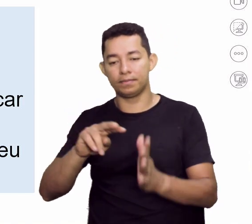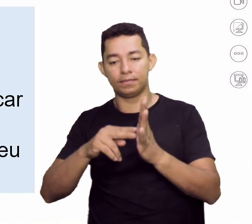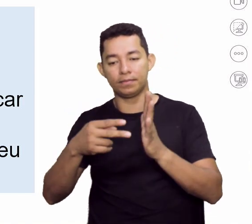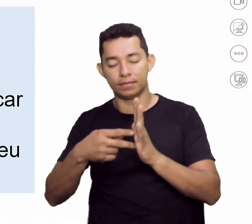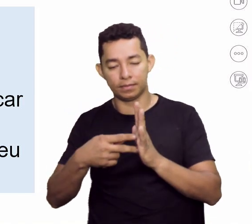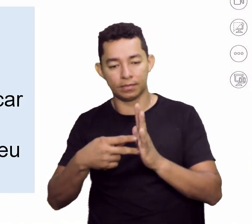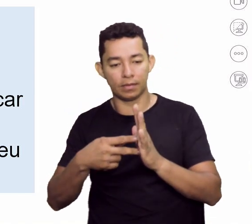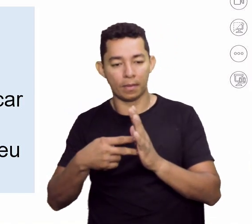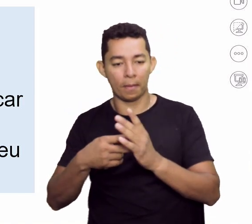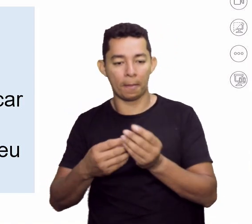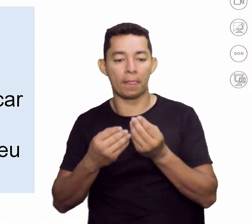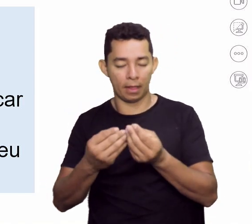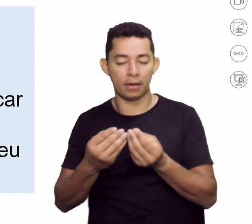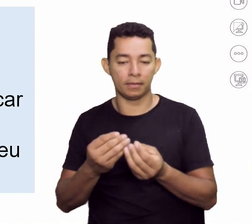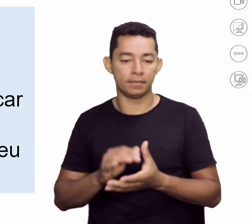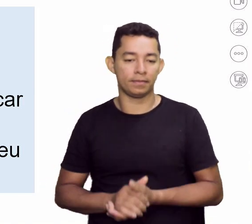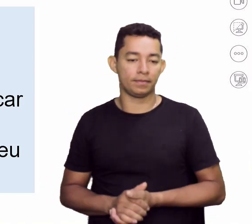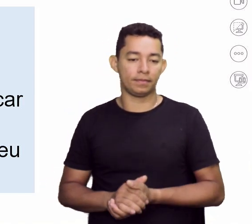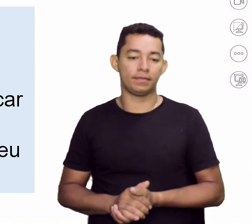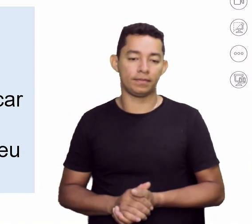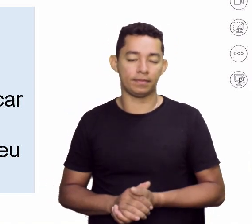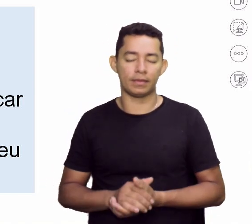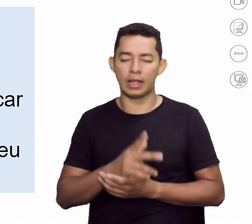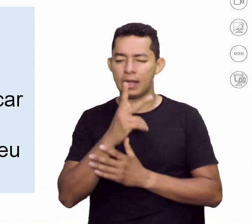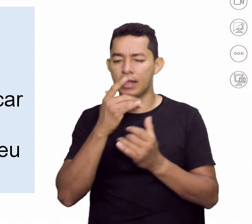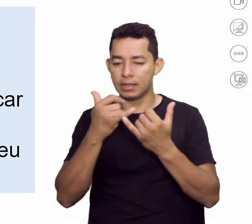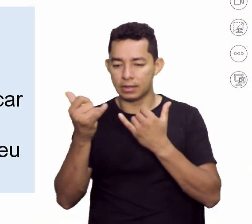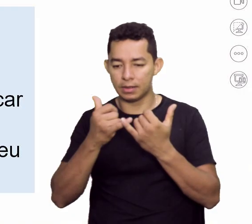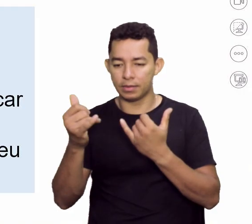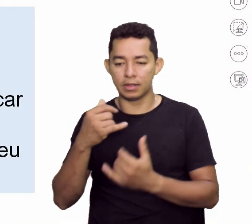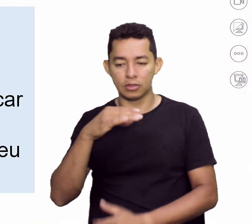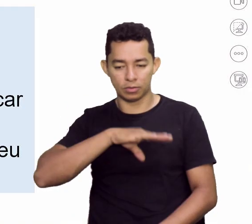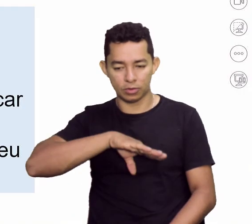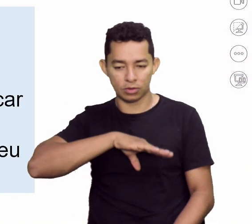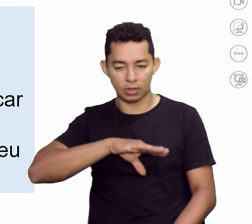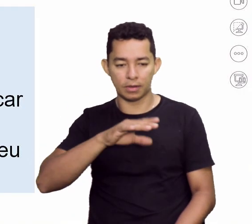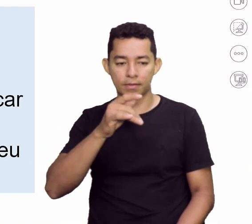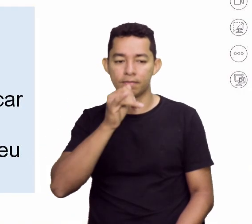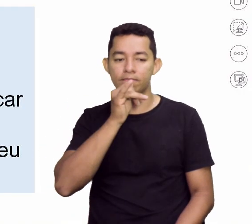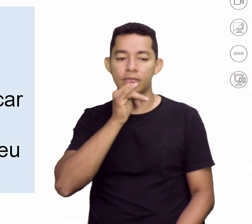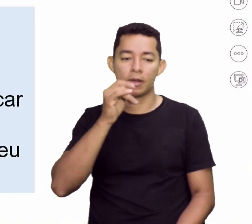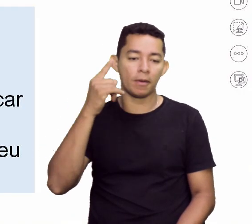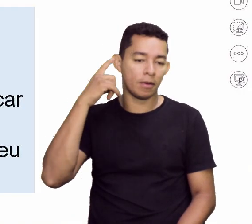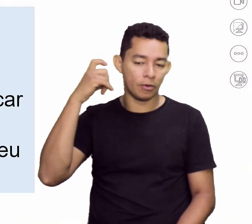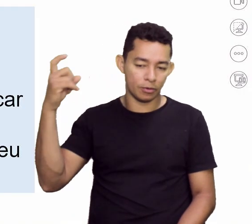estuda na gramática portuguesa, né? Está muito parecido mesmo. O som dos